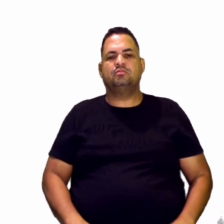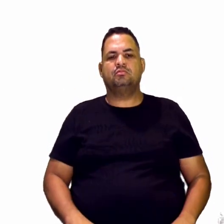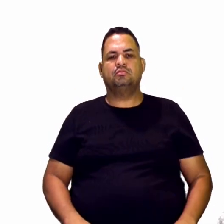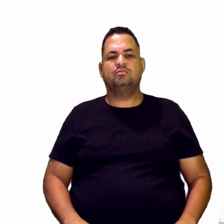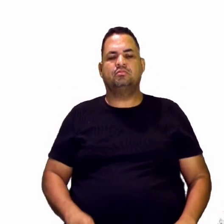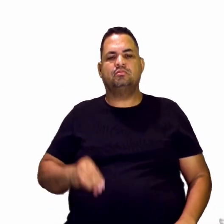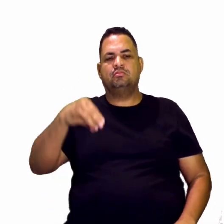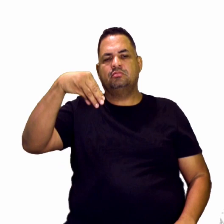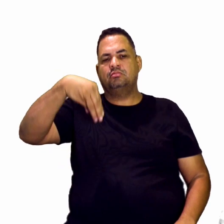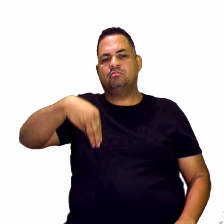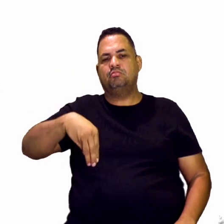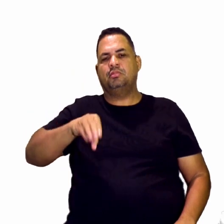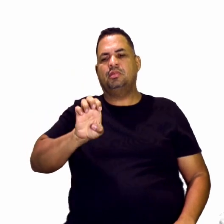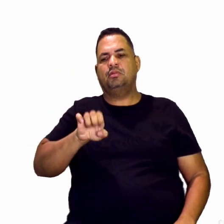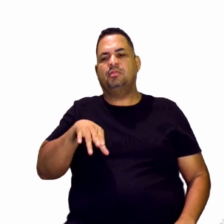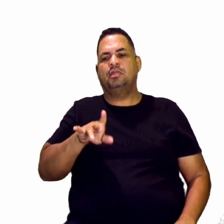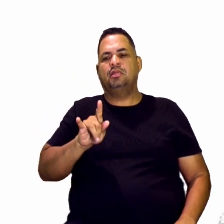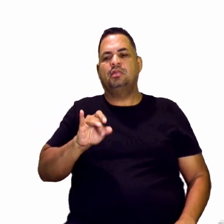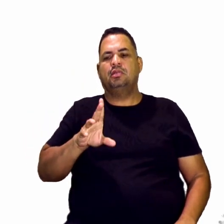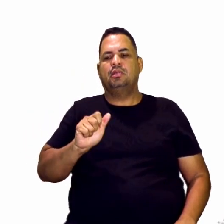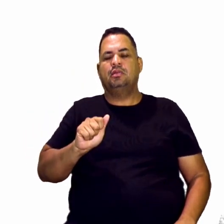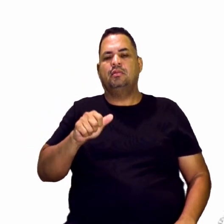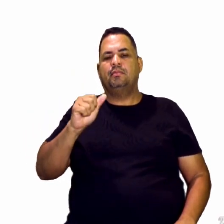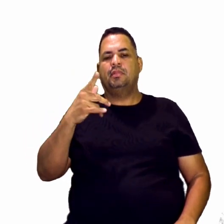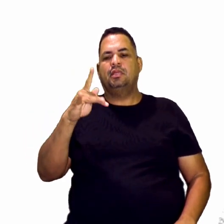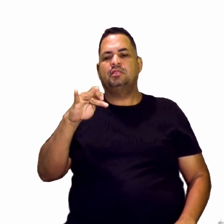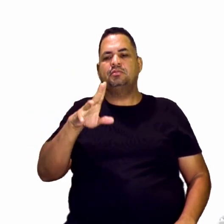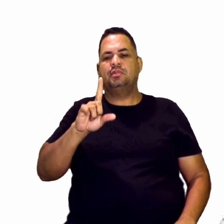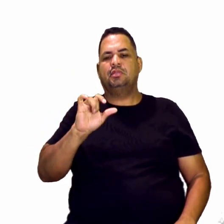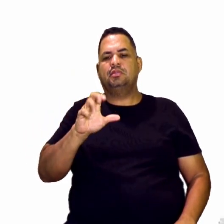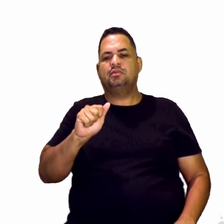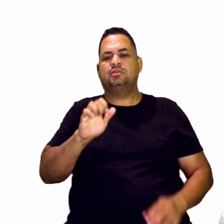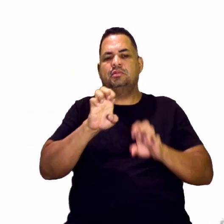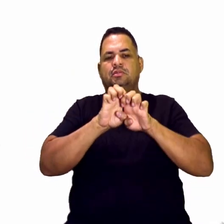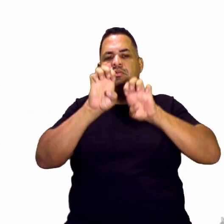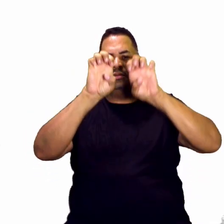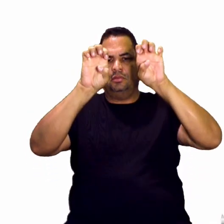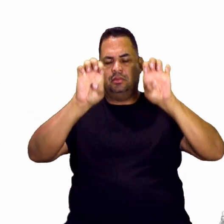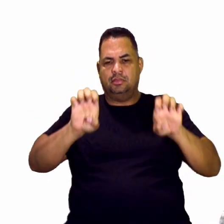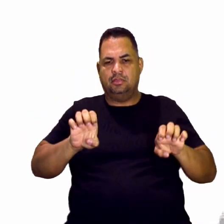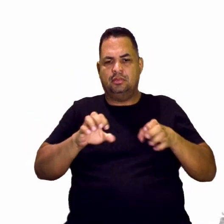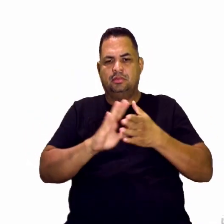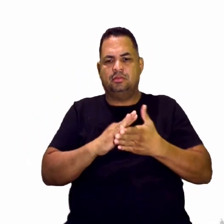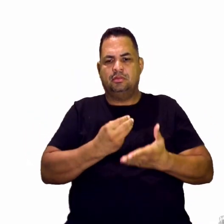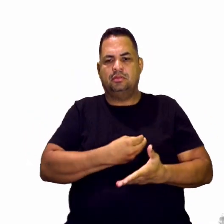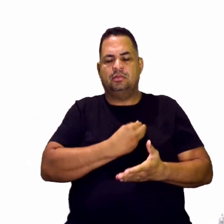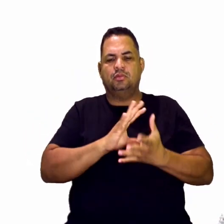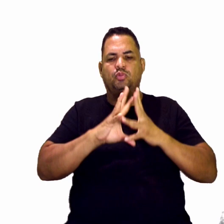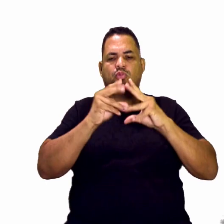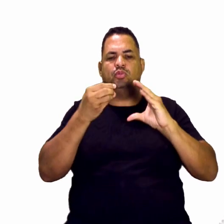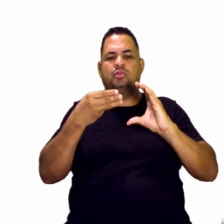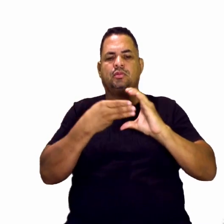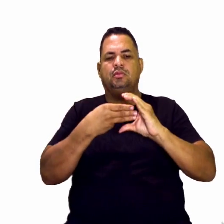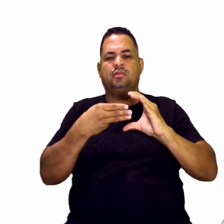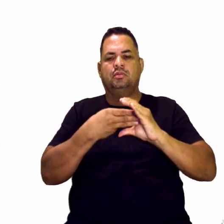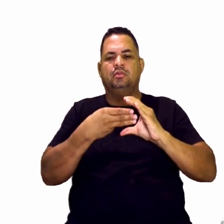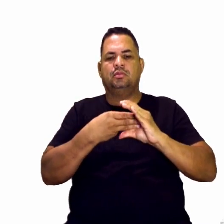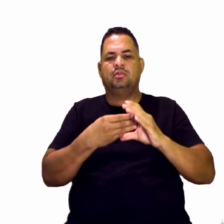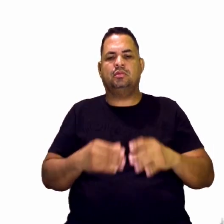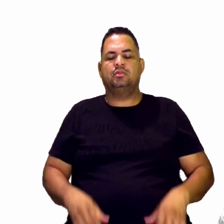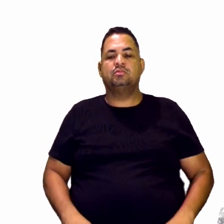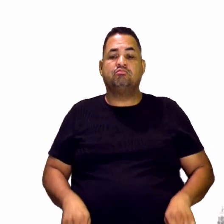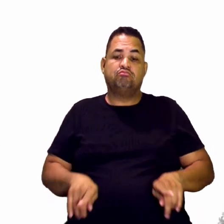Membrana plasmática, agora voltando mais especificamente. Ela se trata de uma estrutura presente em todas as células,